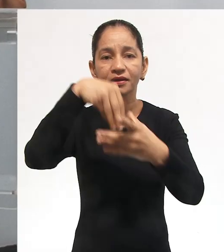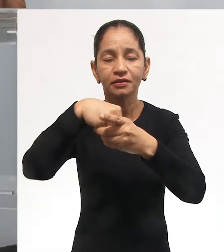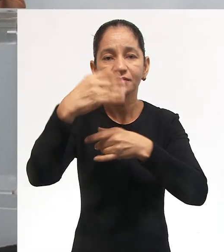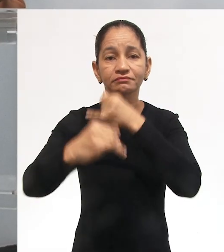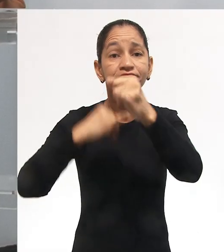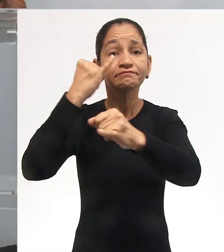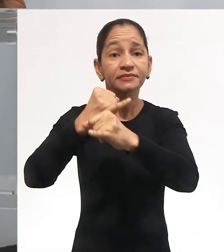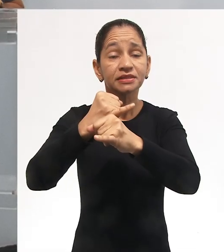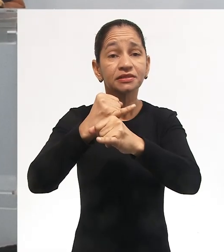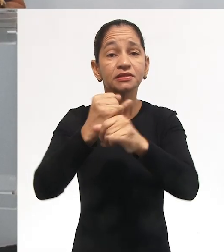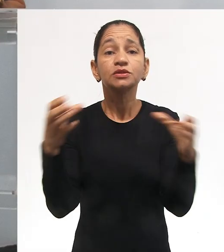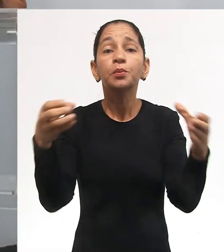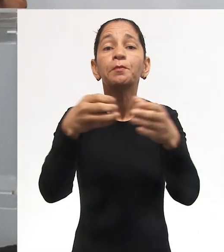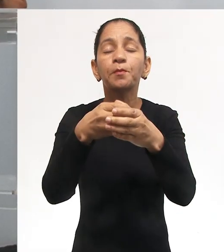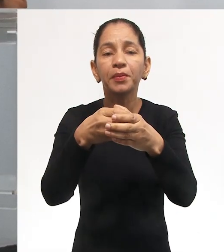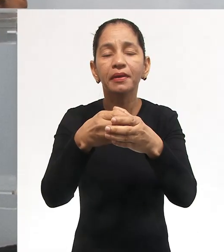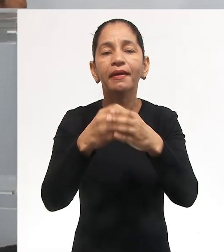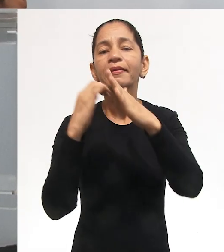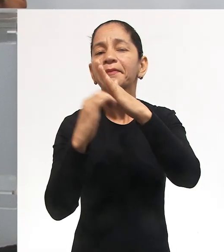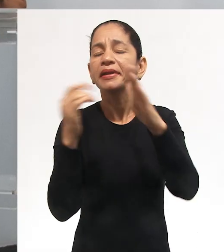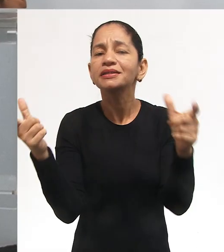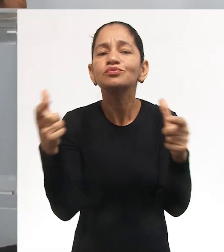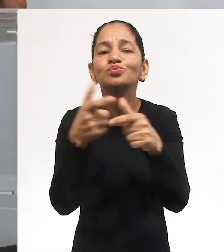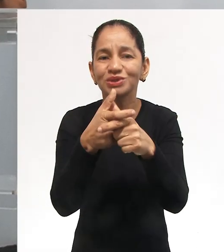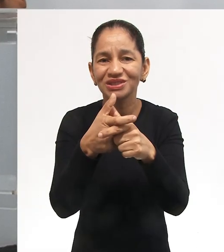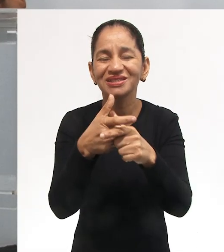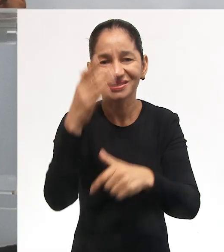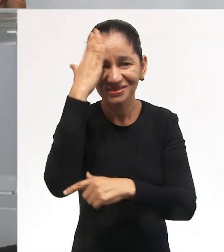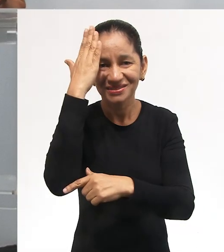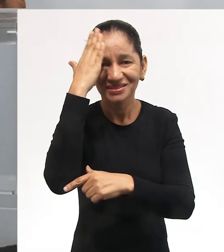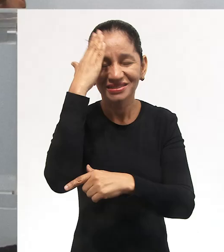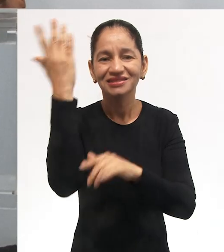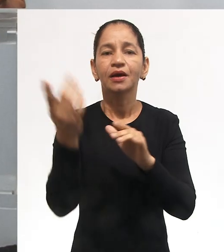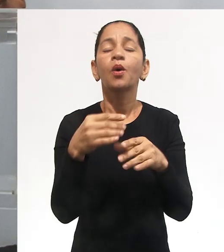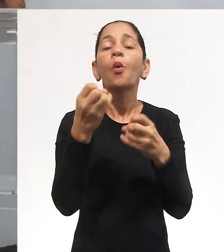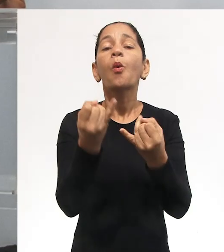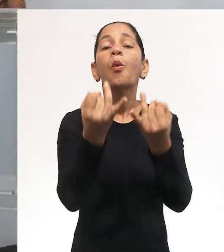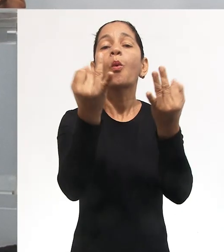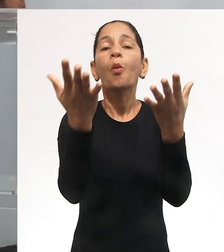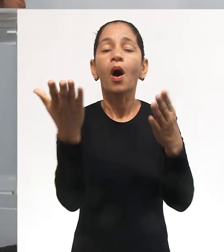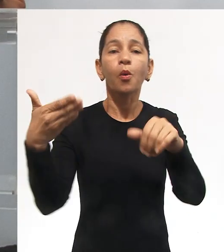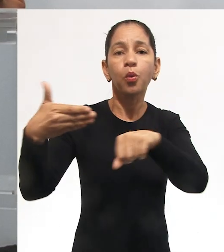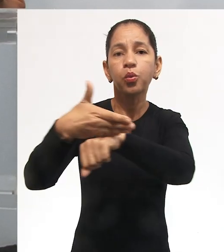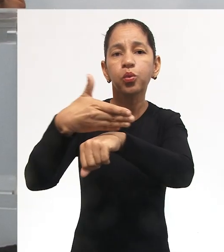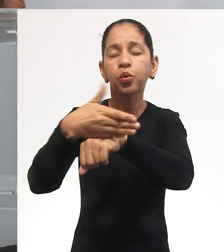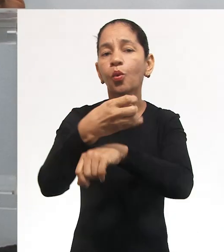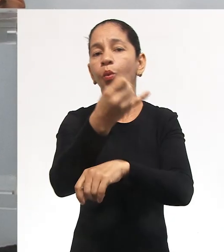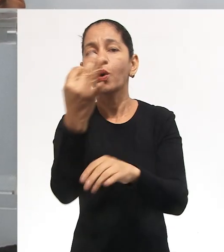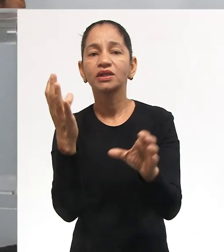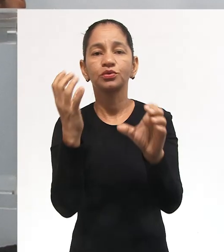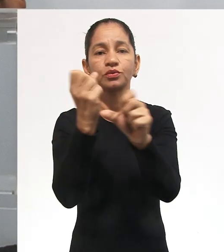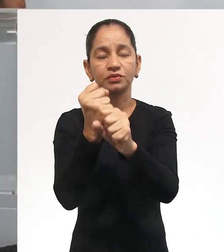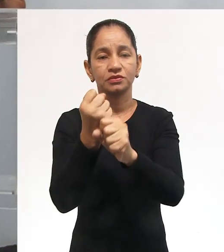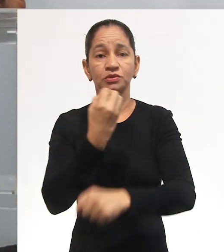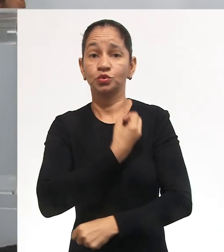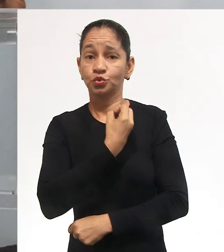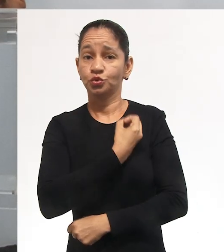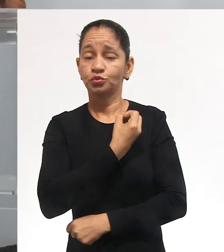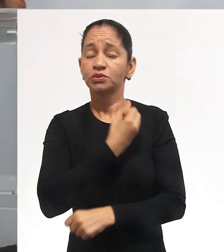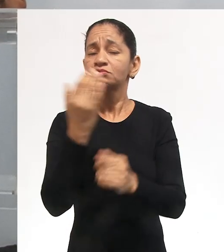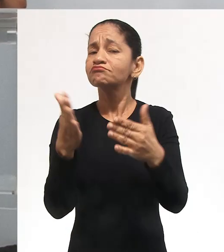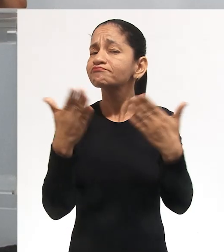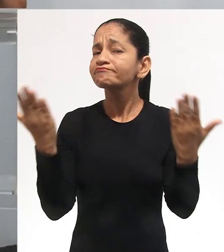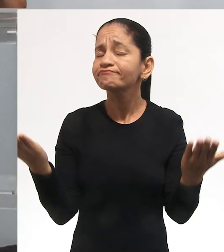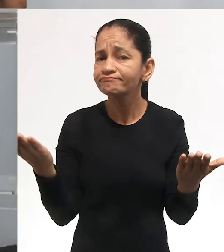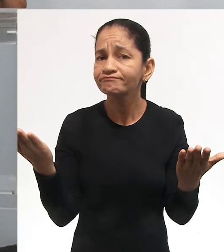pequenas empresas, obviamente, a minha amostra, né, a população participante da minha pesquisa e, consequentemente, a minha